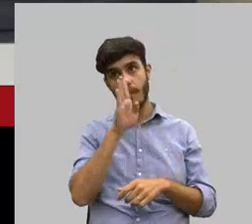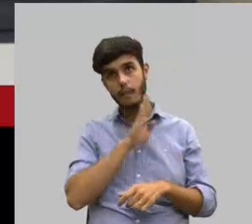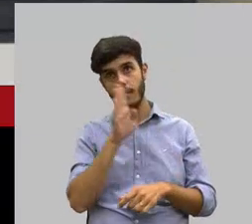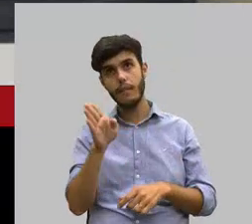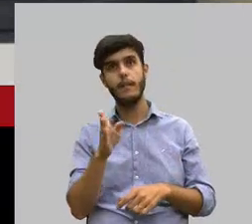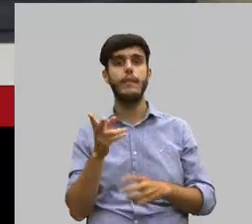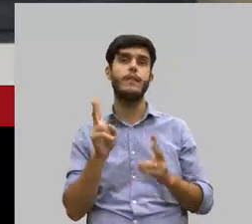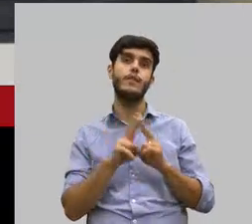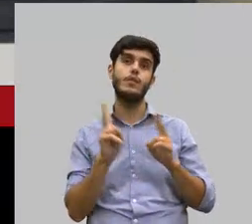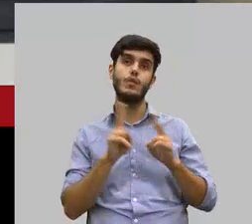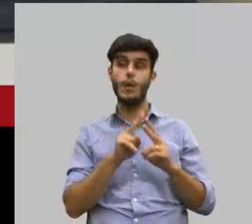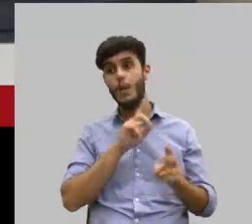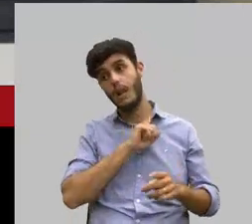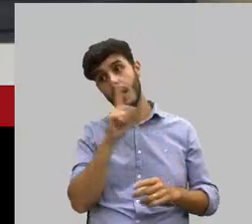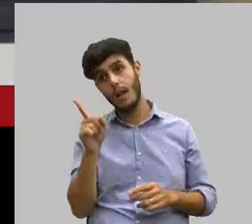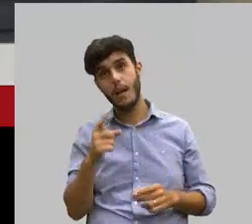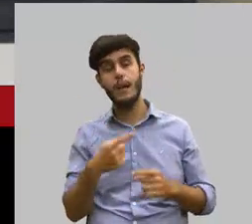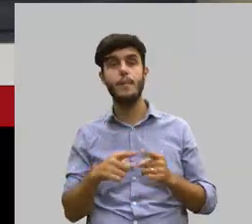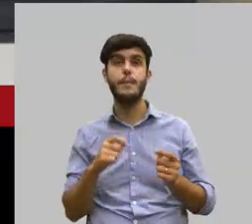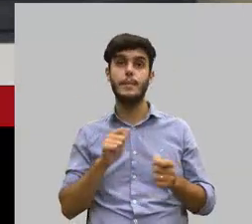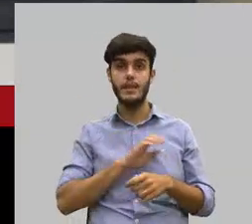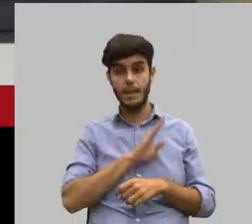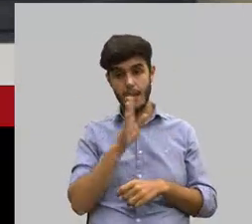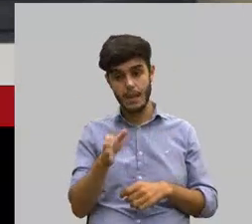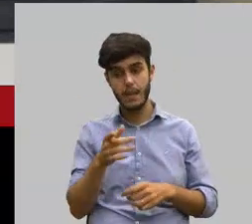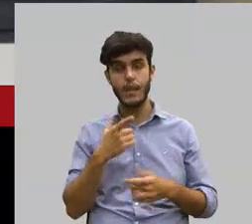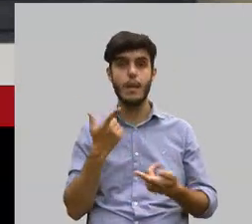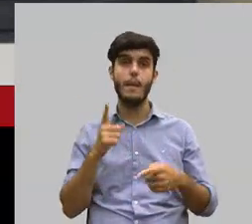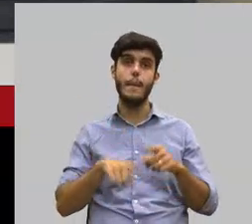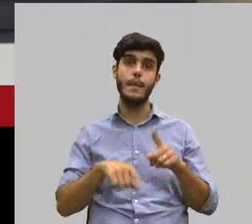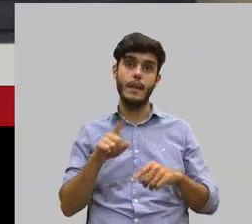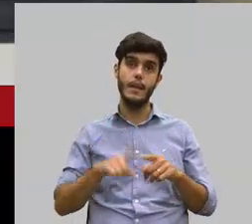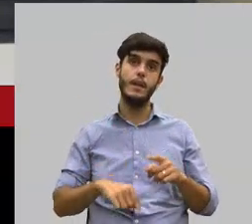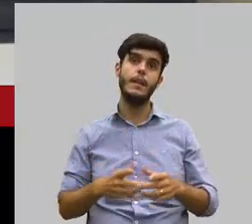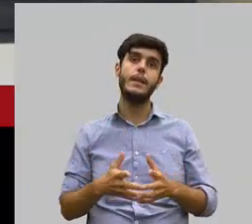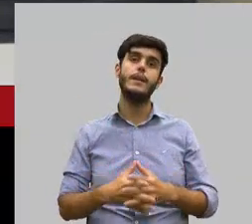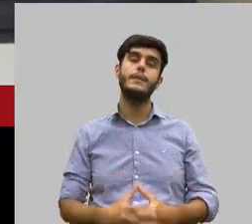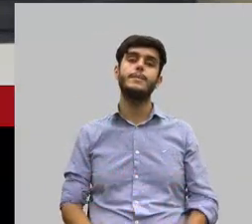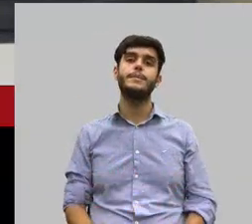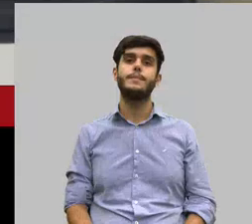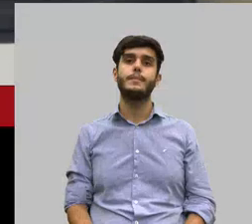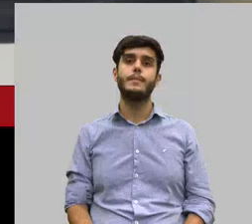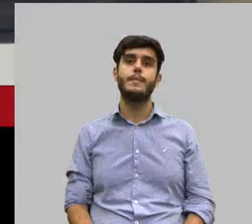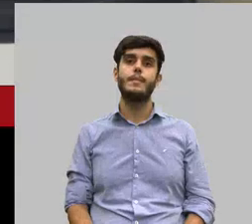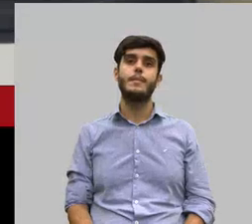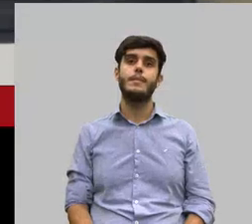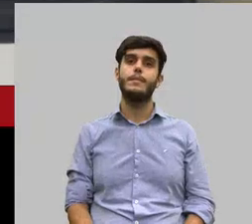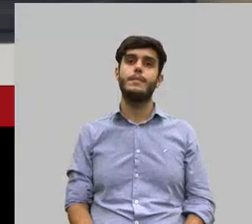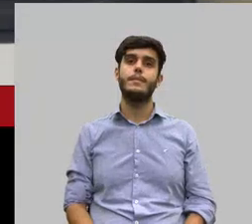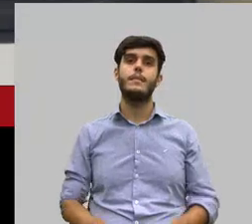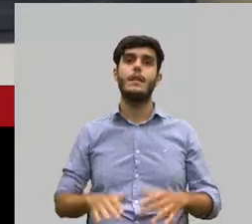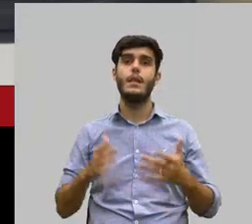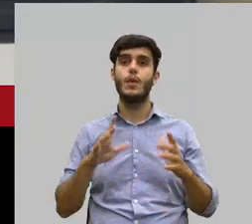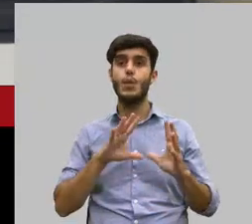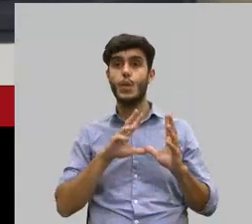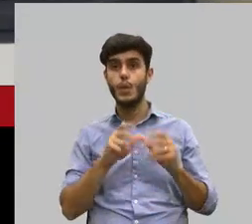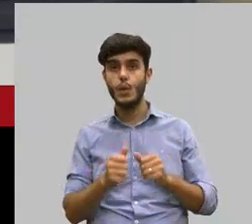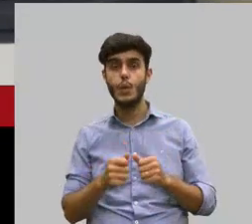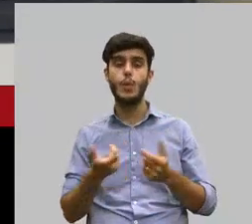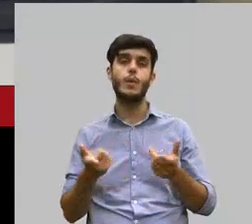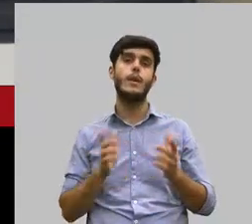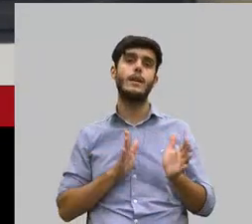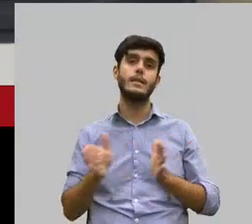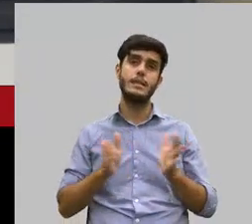acesso e e muitas vezes não é possível esse acesso remoto tá então todas as questões de sensibilidade de